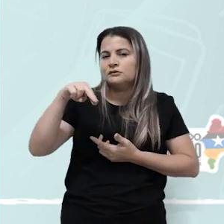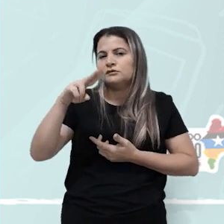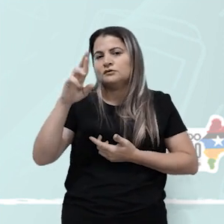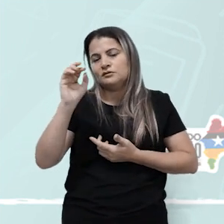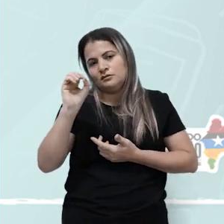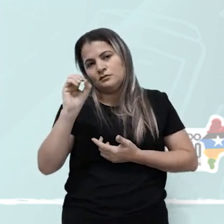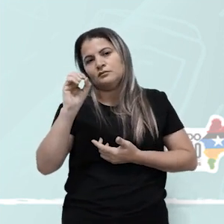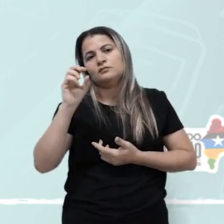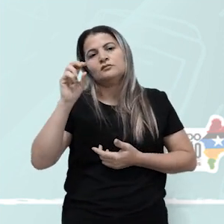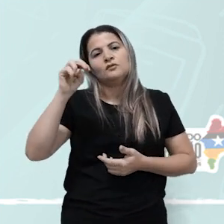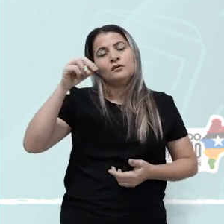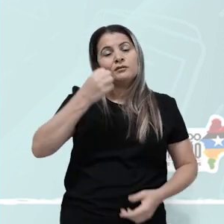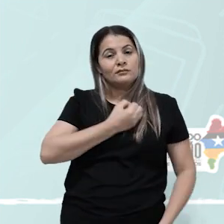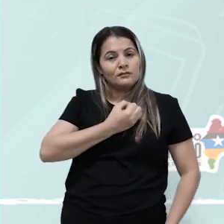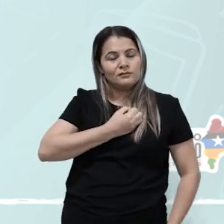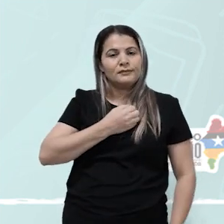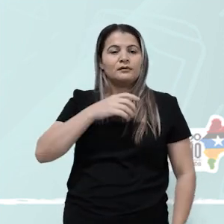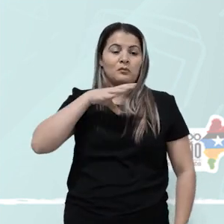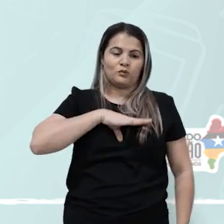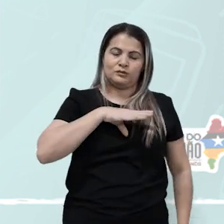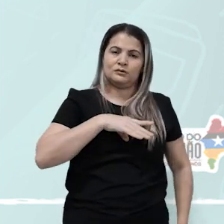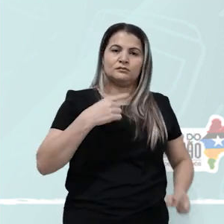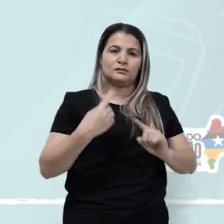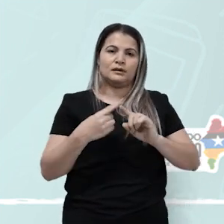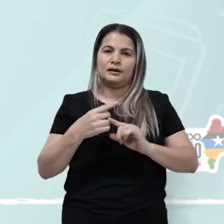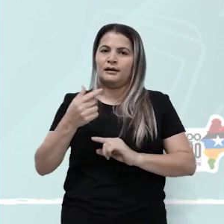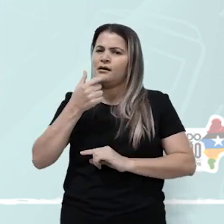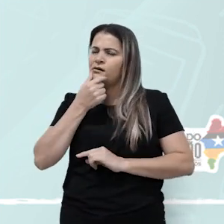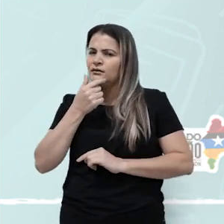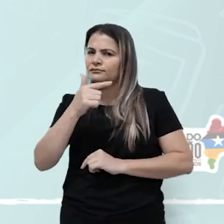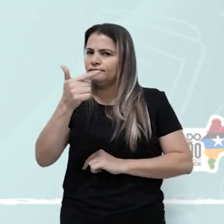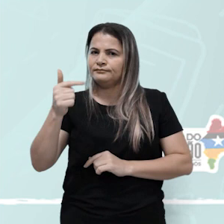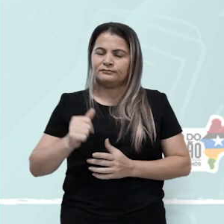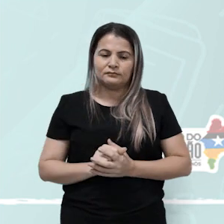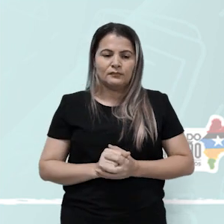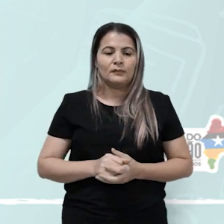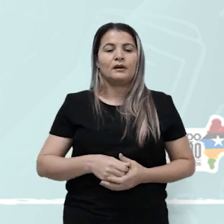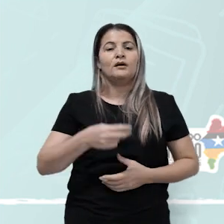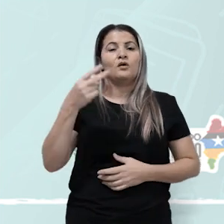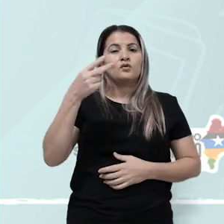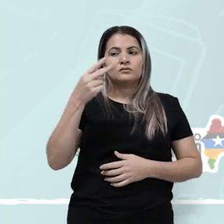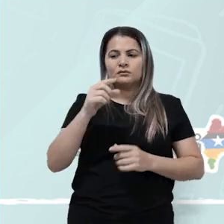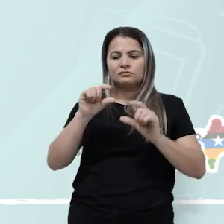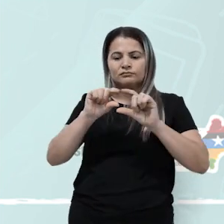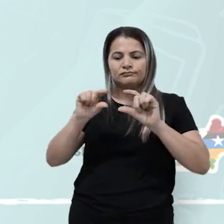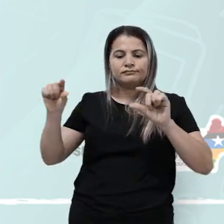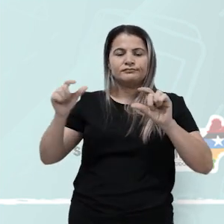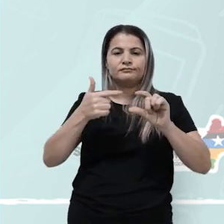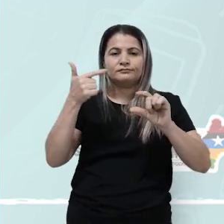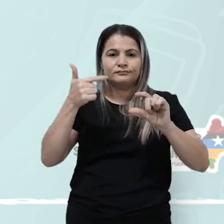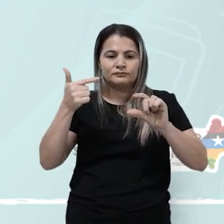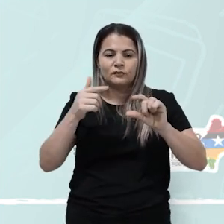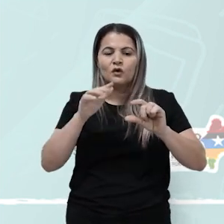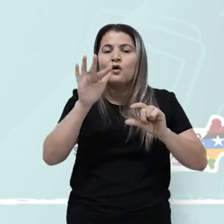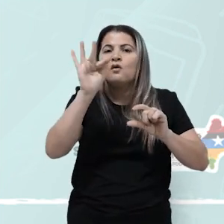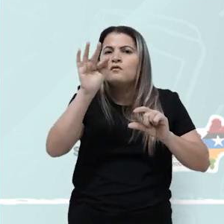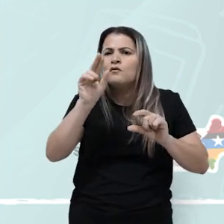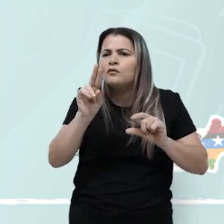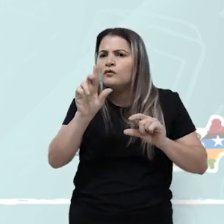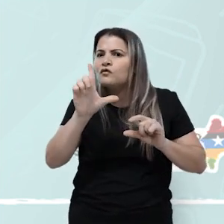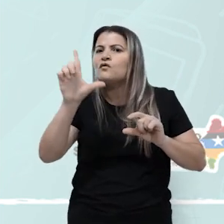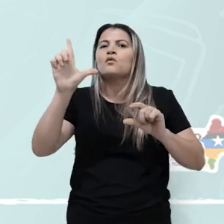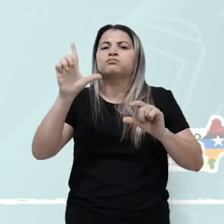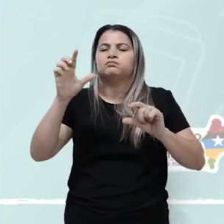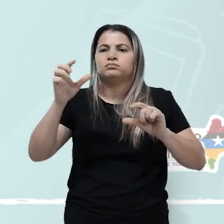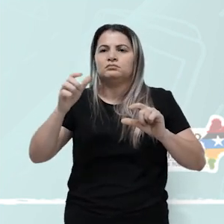que não tem. Sufixo full. Full indica cheio, tá? Dá essa ideia de várias